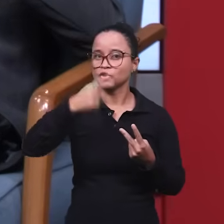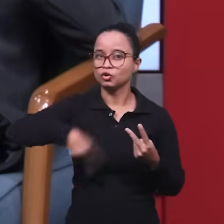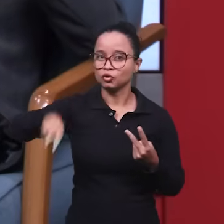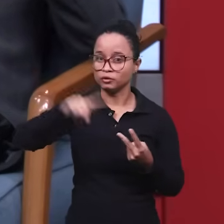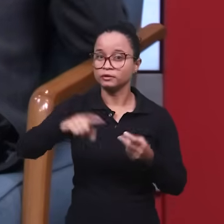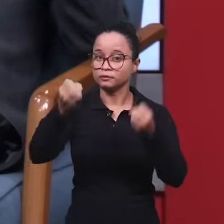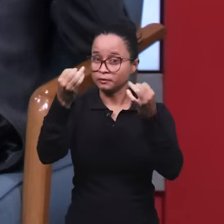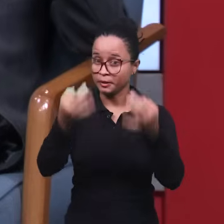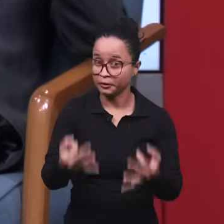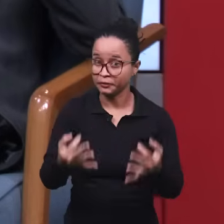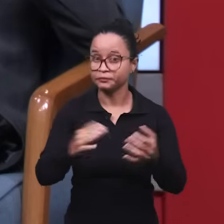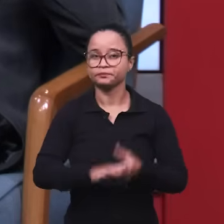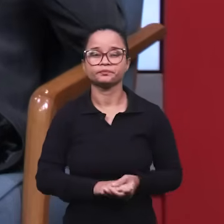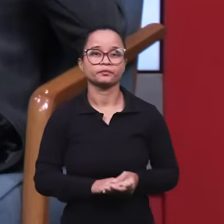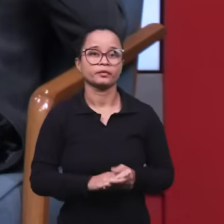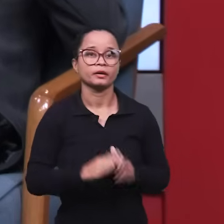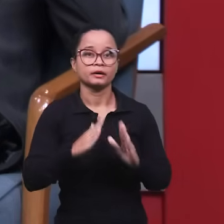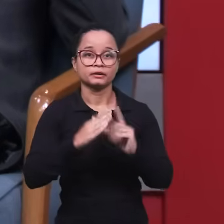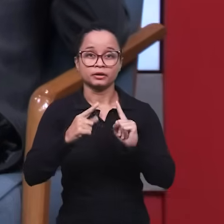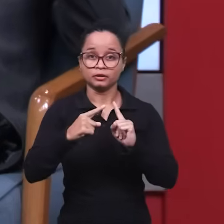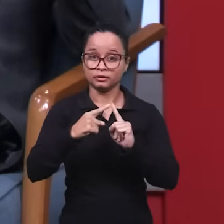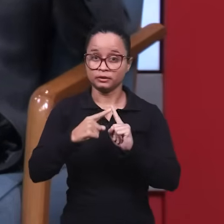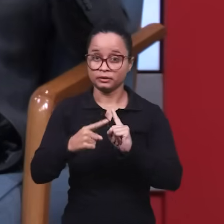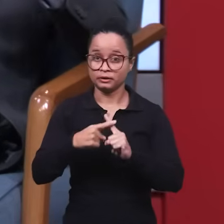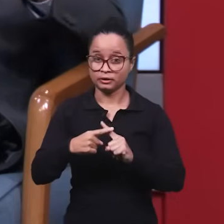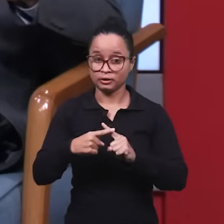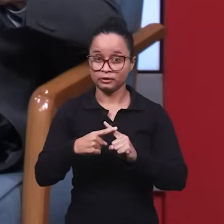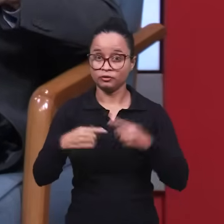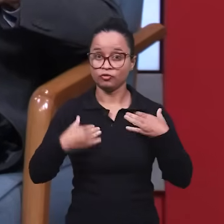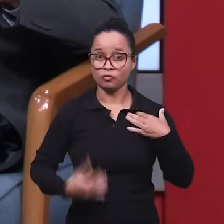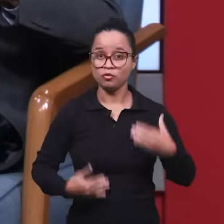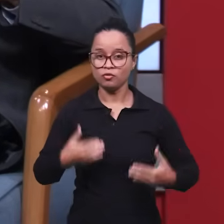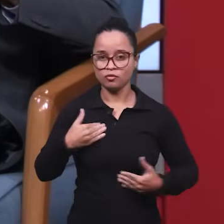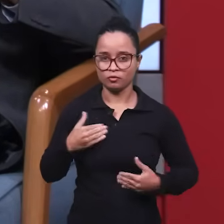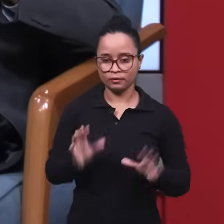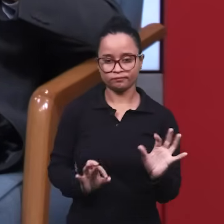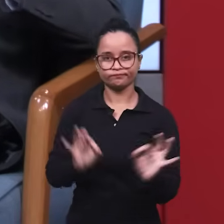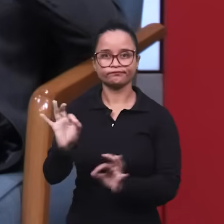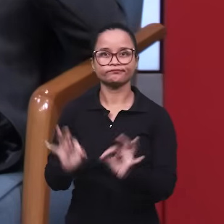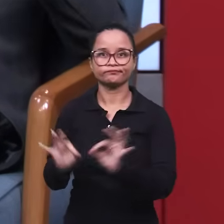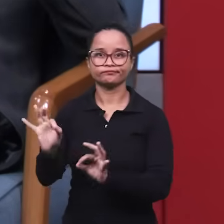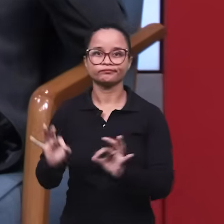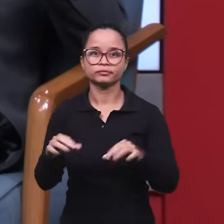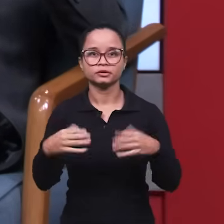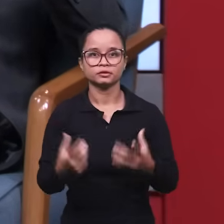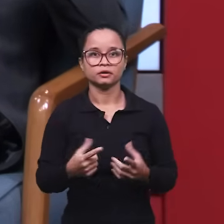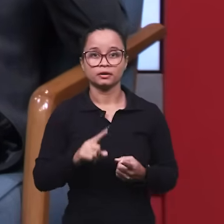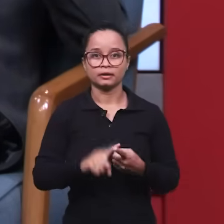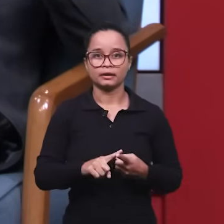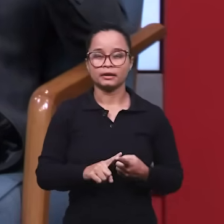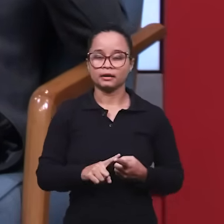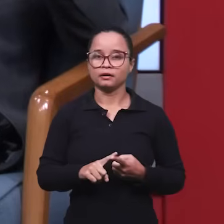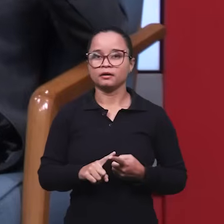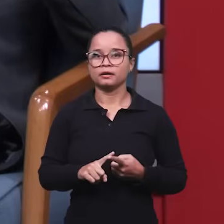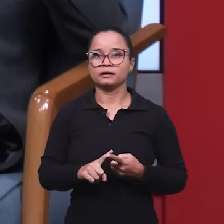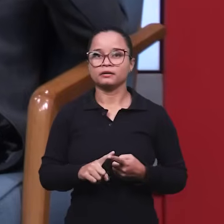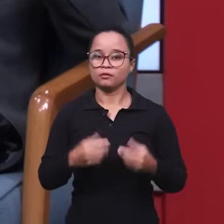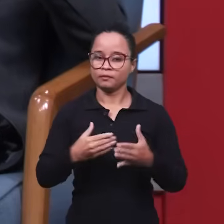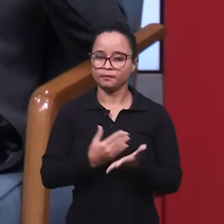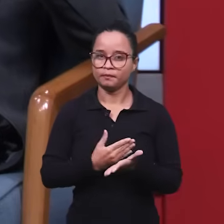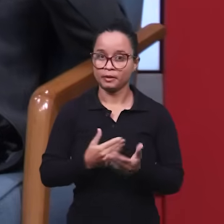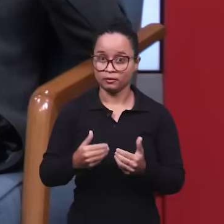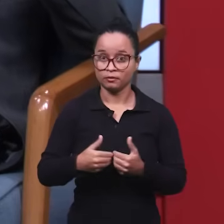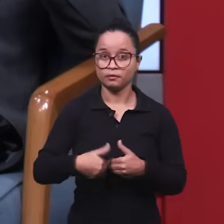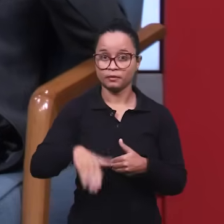dons. Nós estamos falando da igreja funcionando como um corpo. Então, a disciplina. Então,